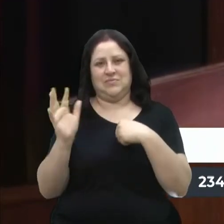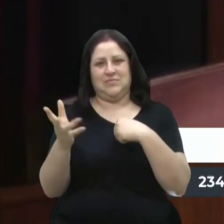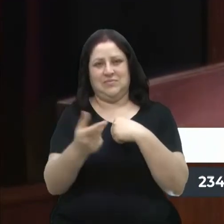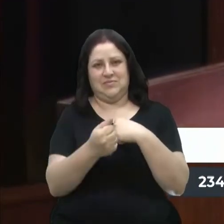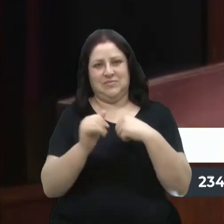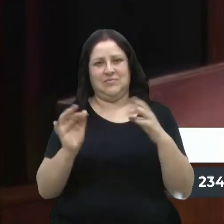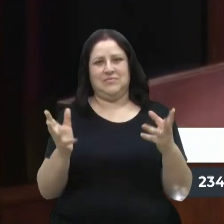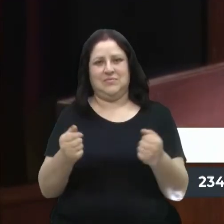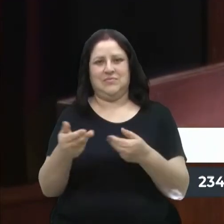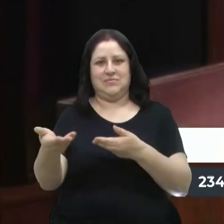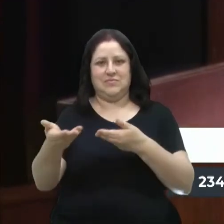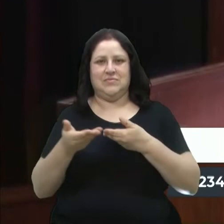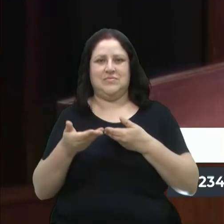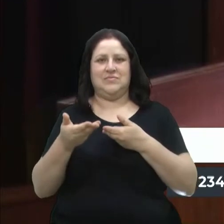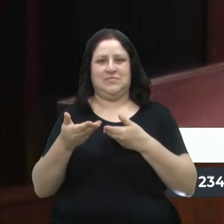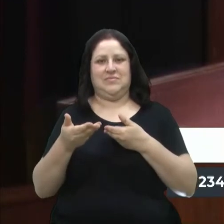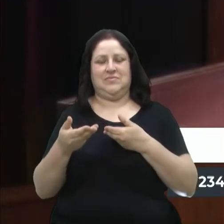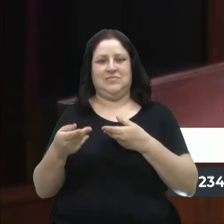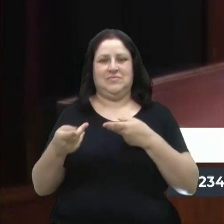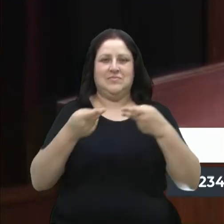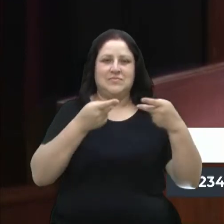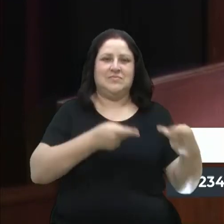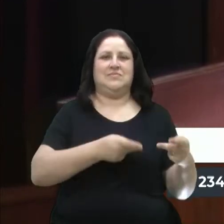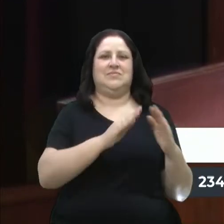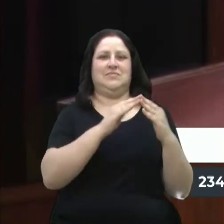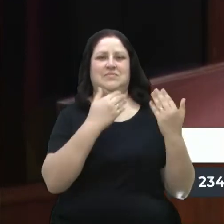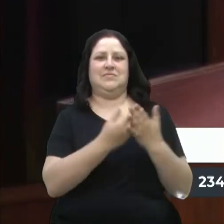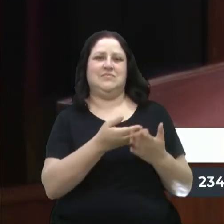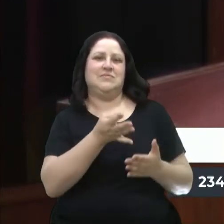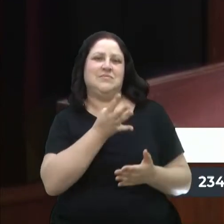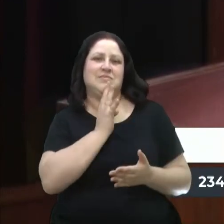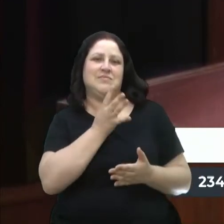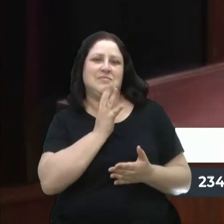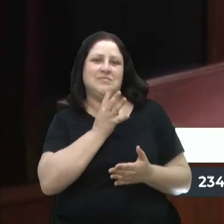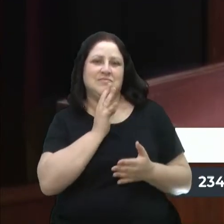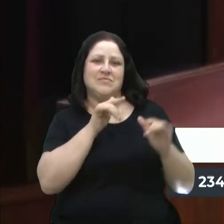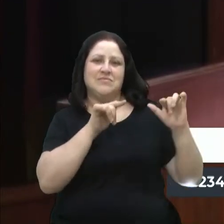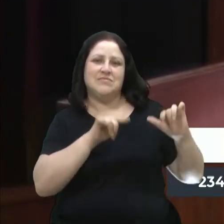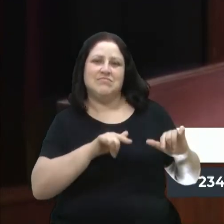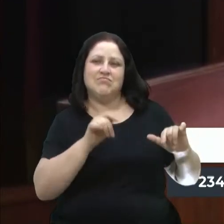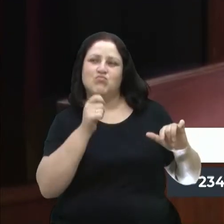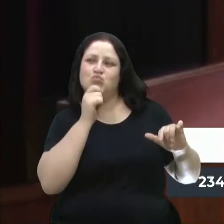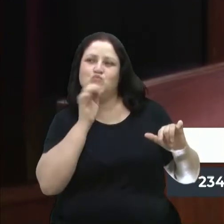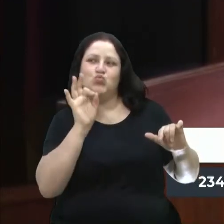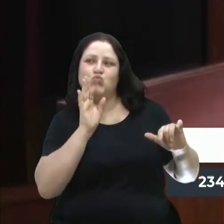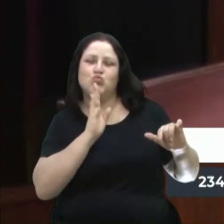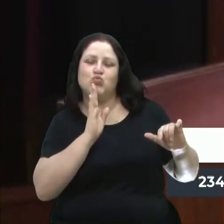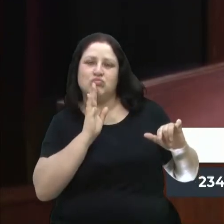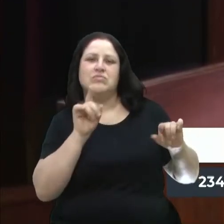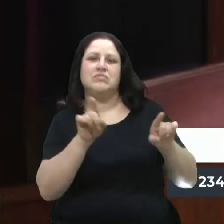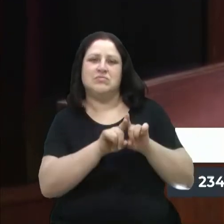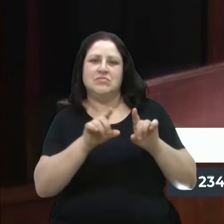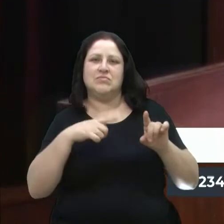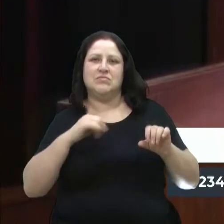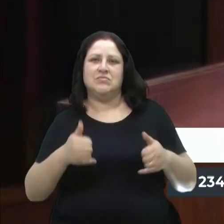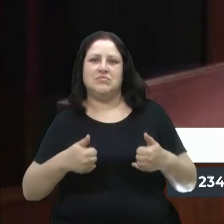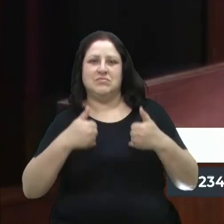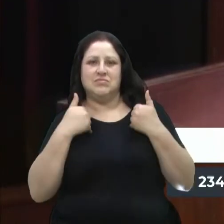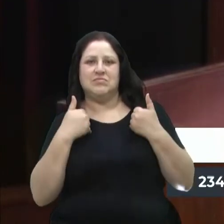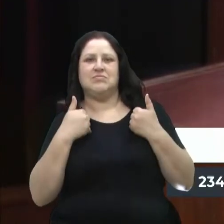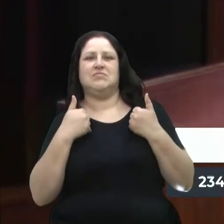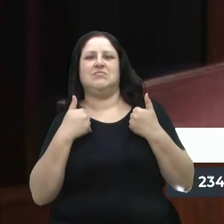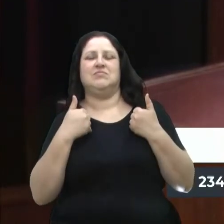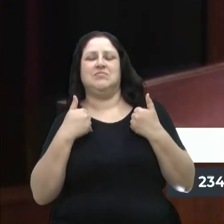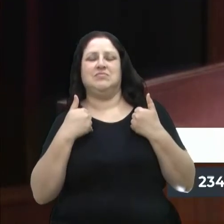convidados a conhecer a nossa escola quem não conhece a estar festejando conosco também teremos o almoço de